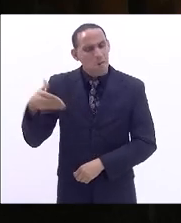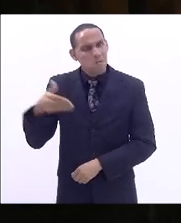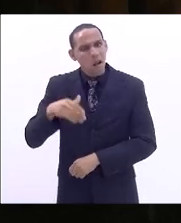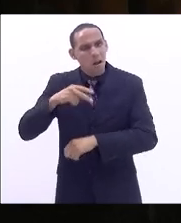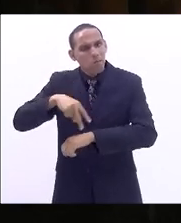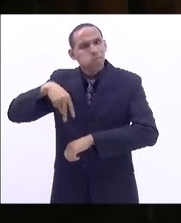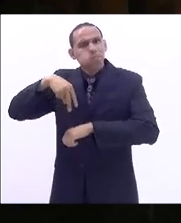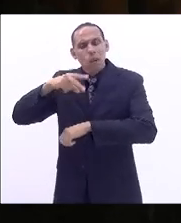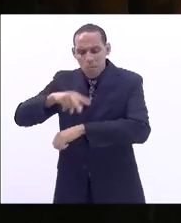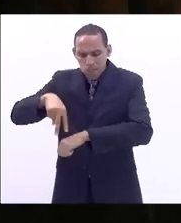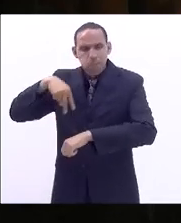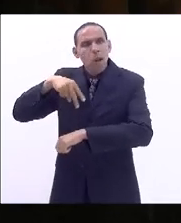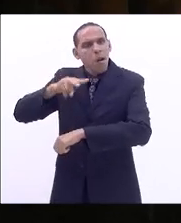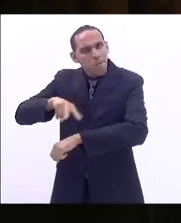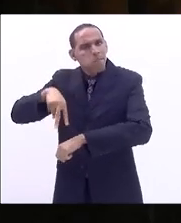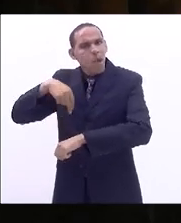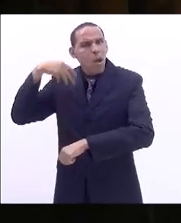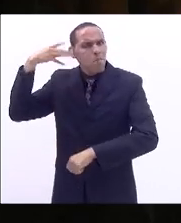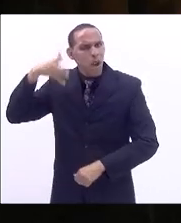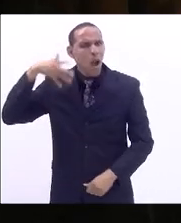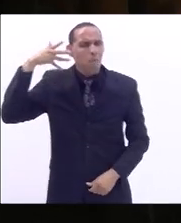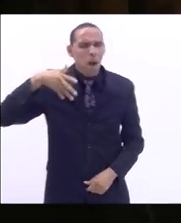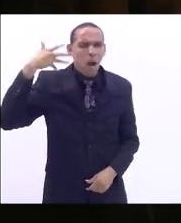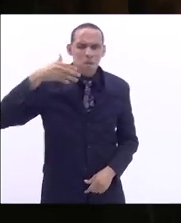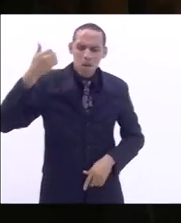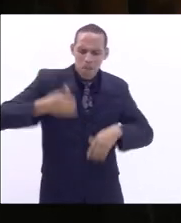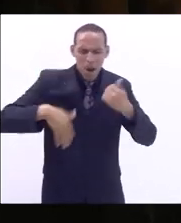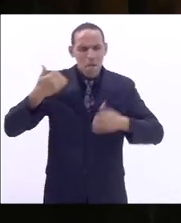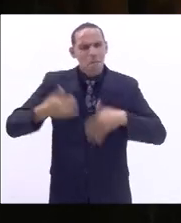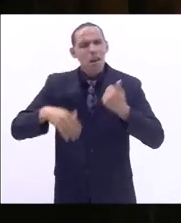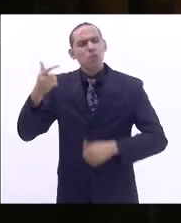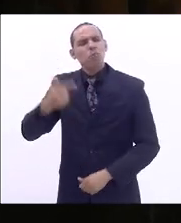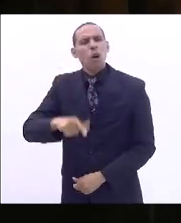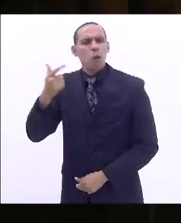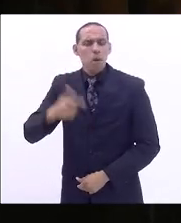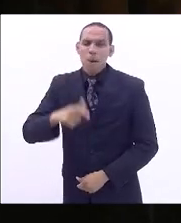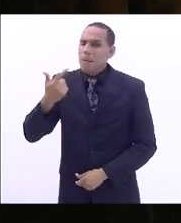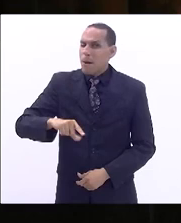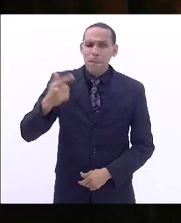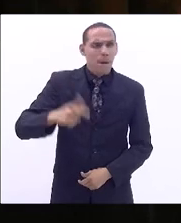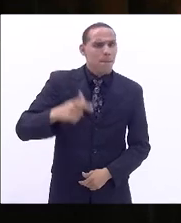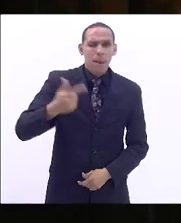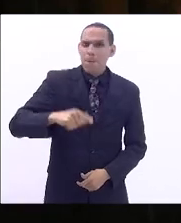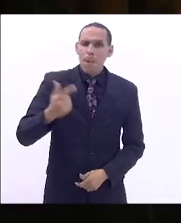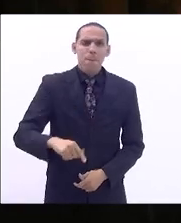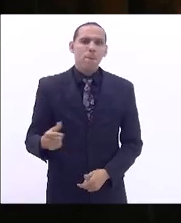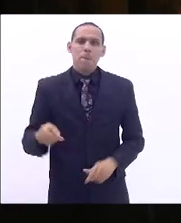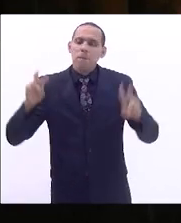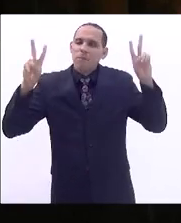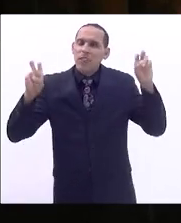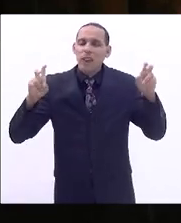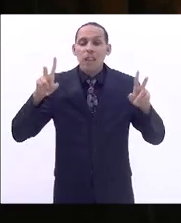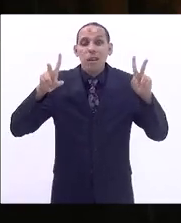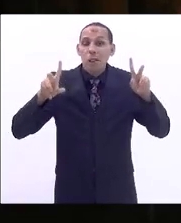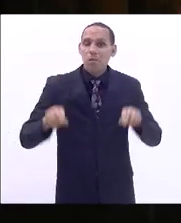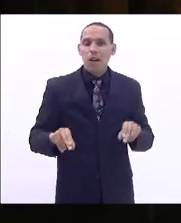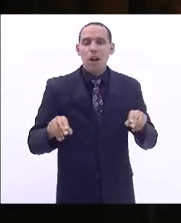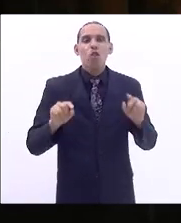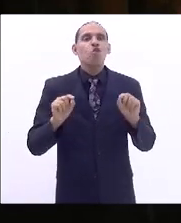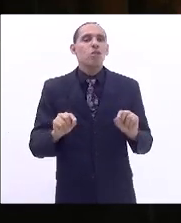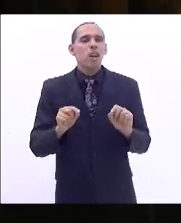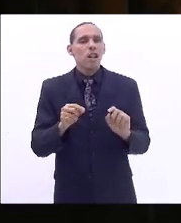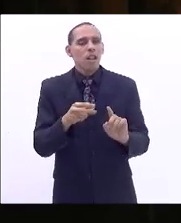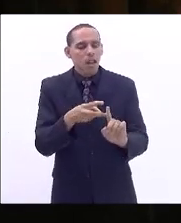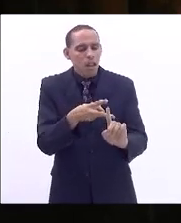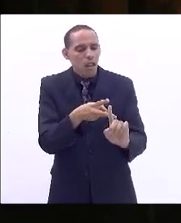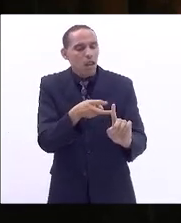vezes nessa Tribuna para falar várias vezes o mesmo tema o mesmo assunto estamos falando de